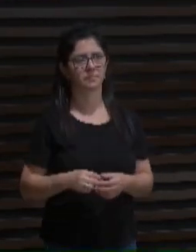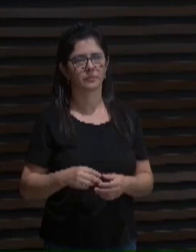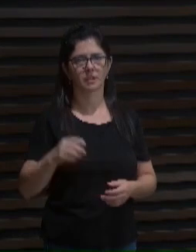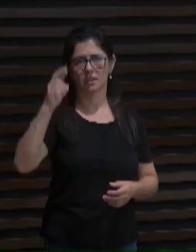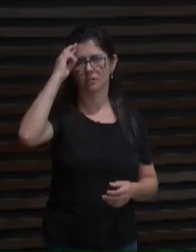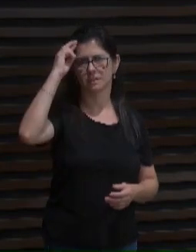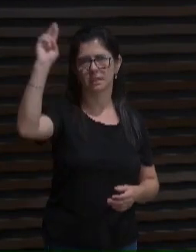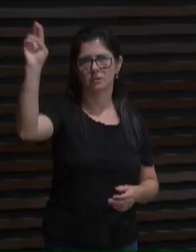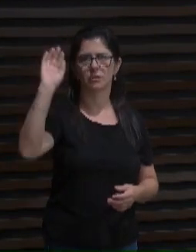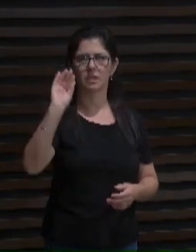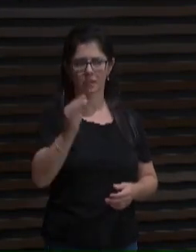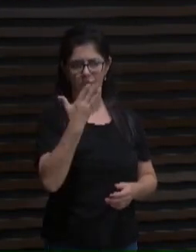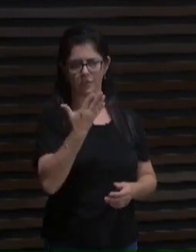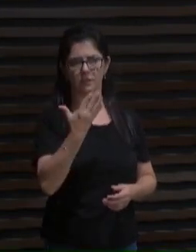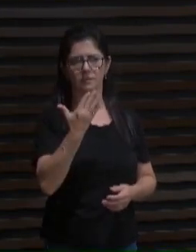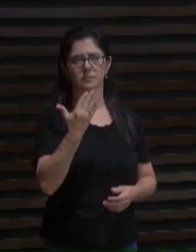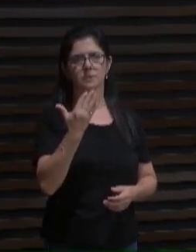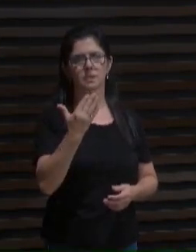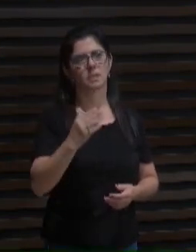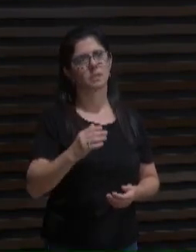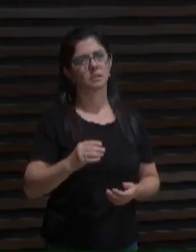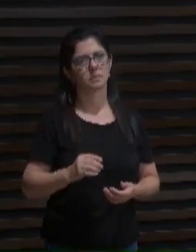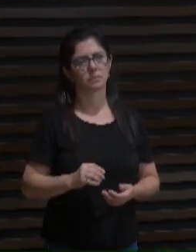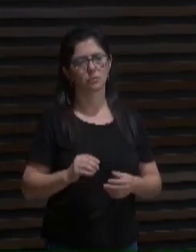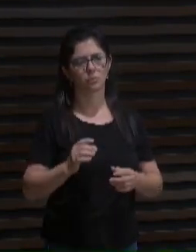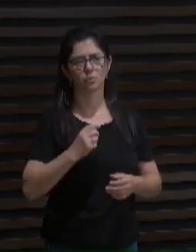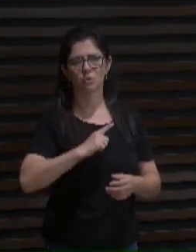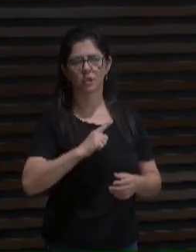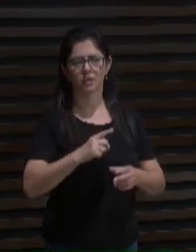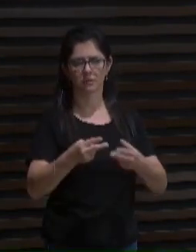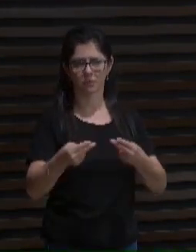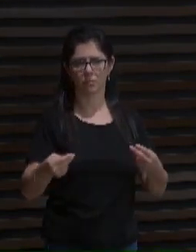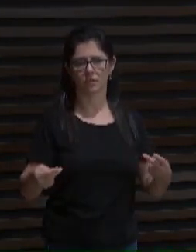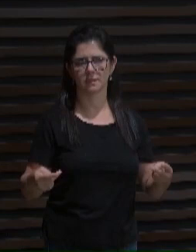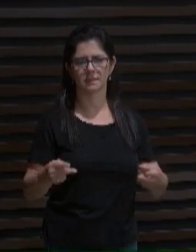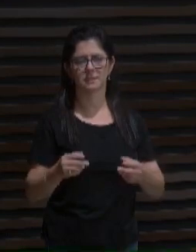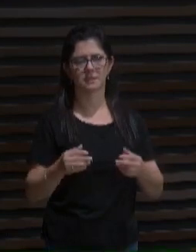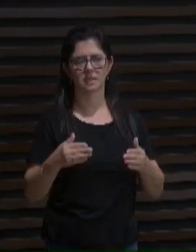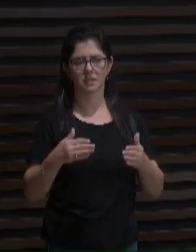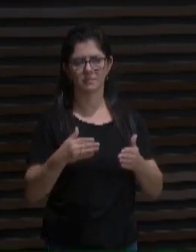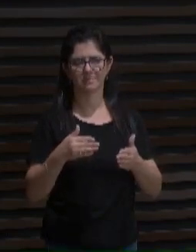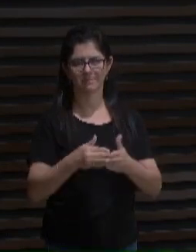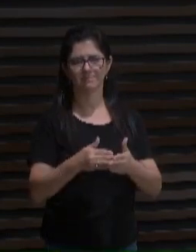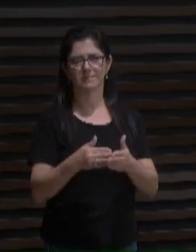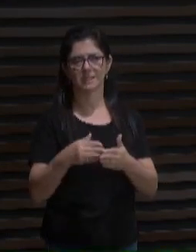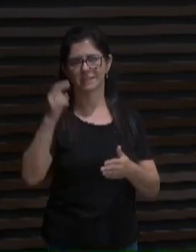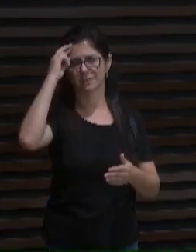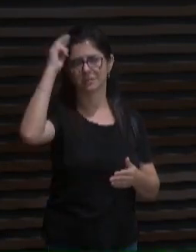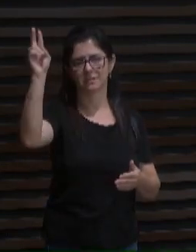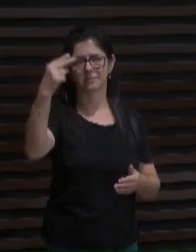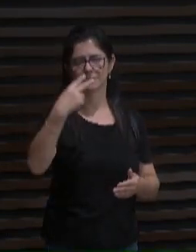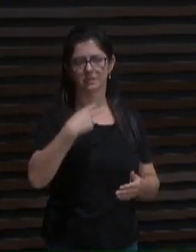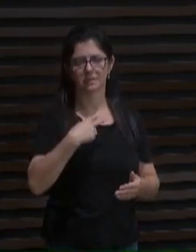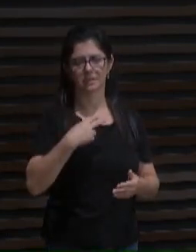alguma coisa que tem impedido a minha comunhão com o Senhor? Traz a minha mente, traz a minha memória, para que assim, na minha oração, eu confesse ao